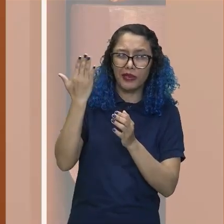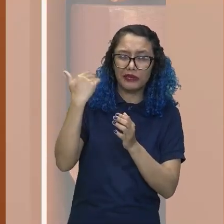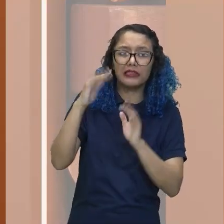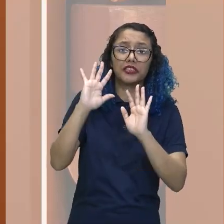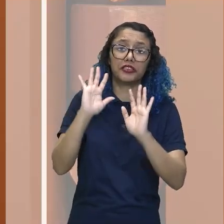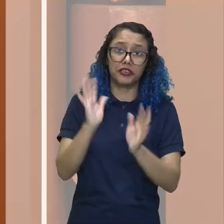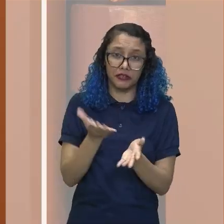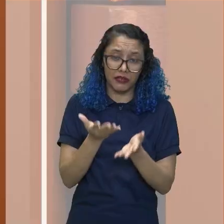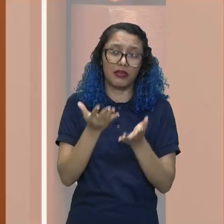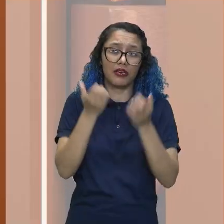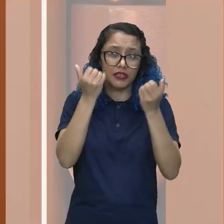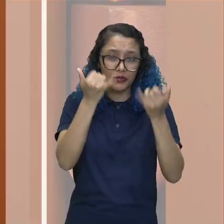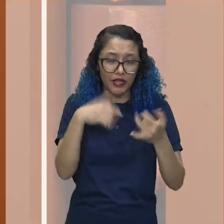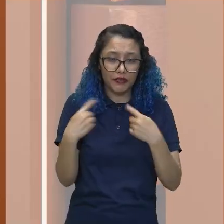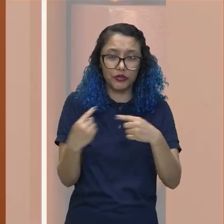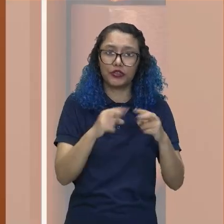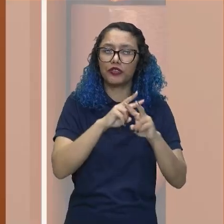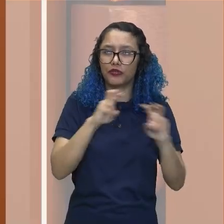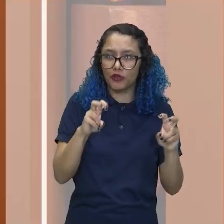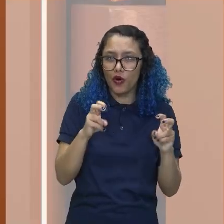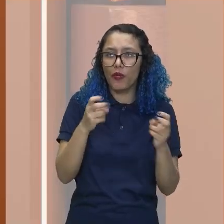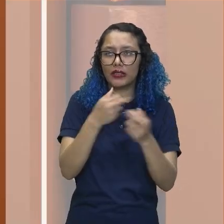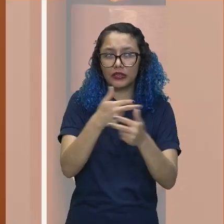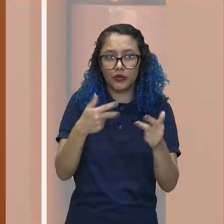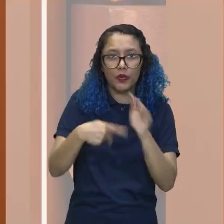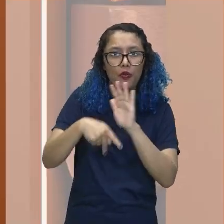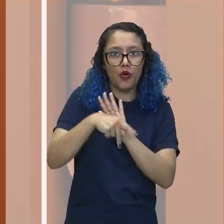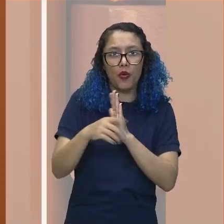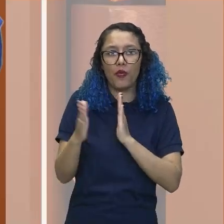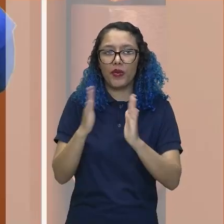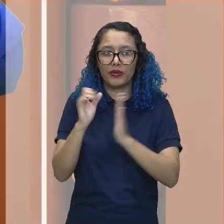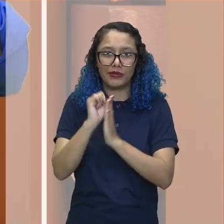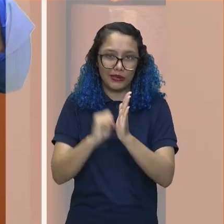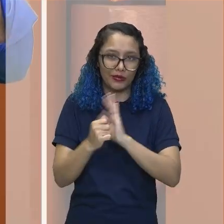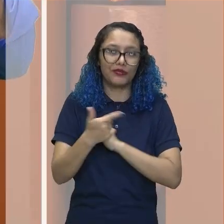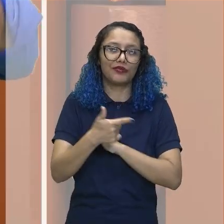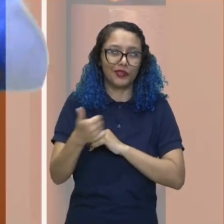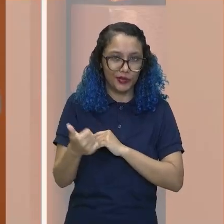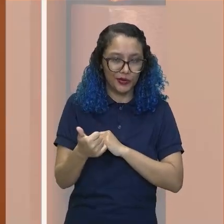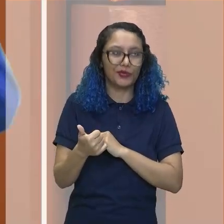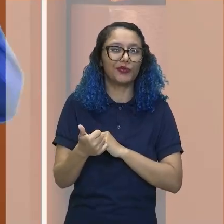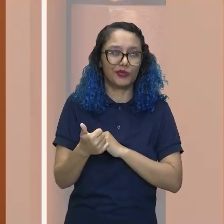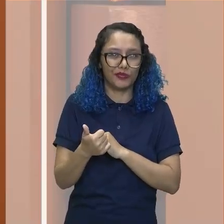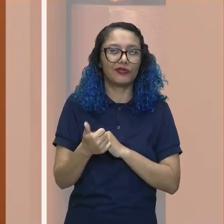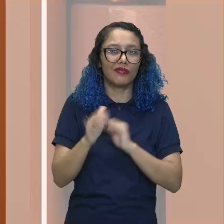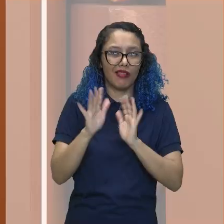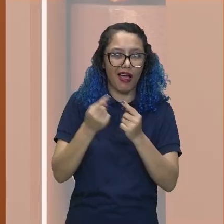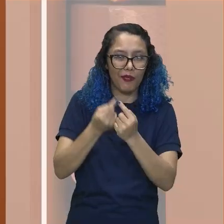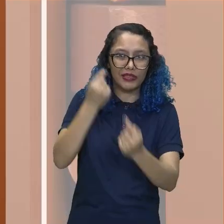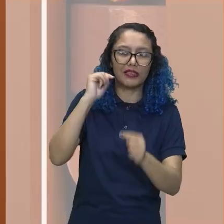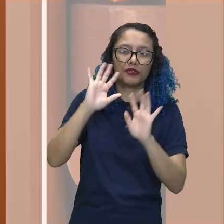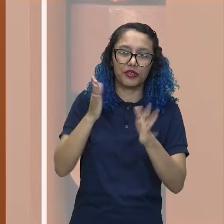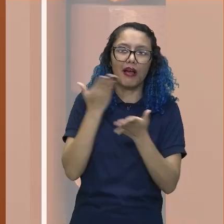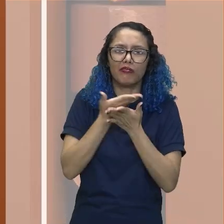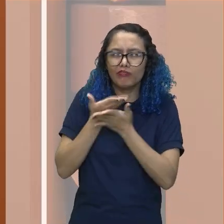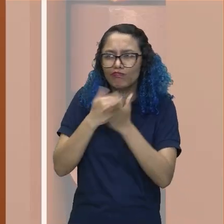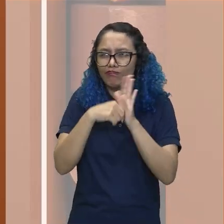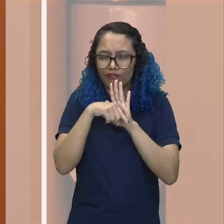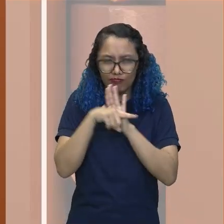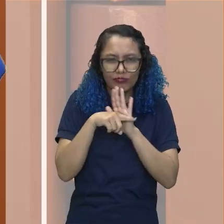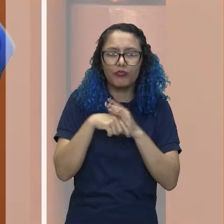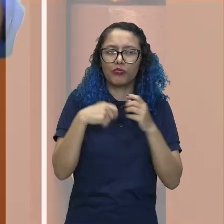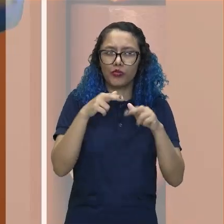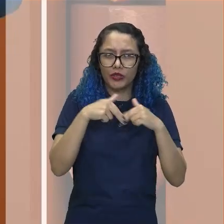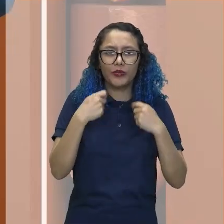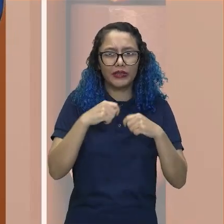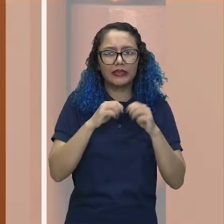estamos vivenciando hoje no século XXI, não é verdade? Então, a gente tem que tomar muito cuidado nesse sentido aí. E o Nietzsche